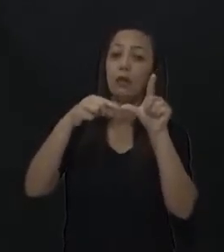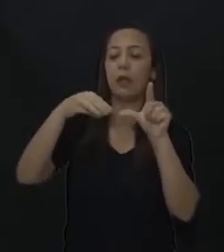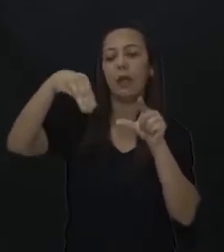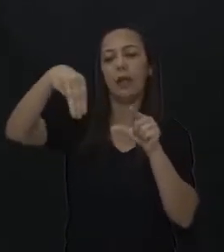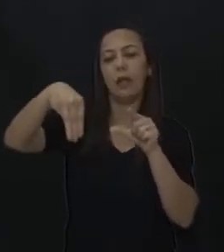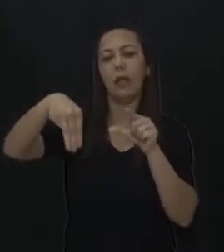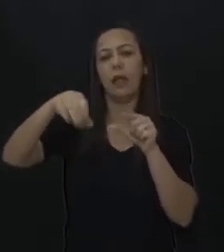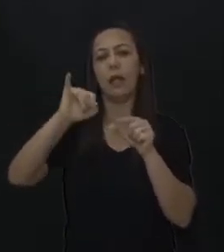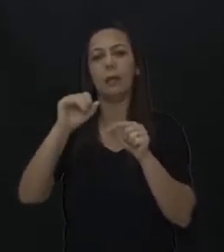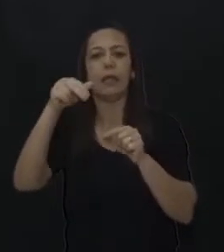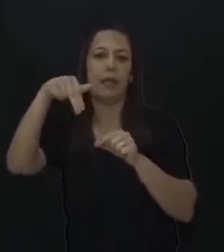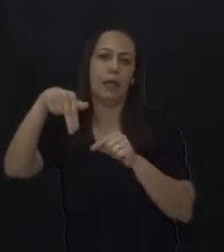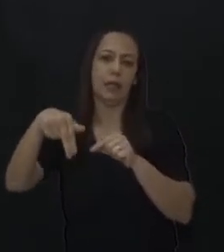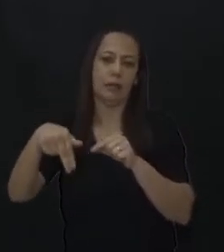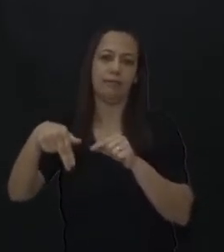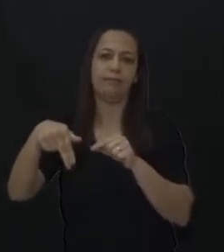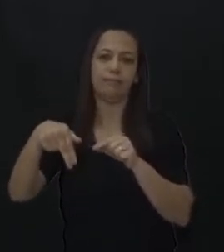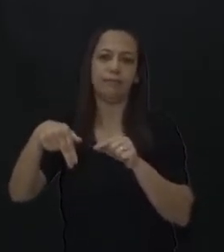min.